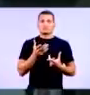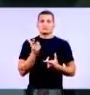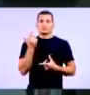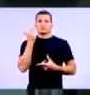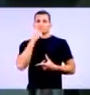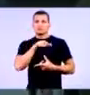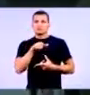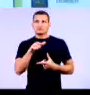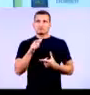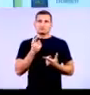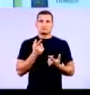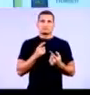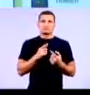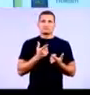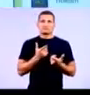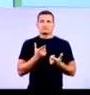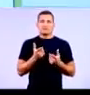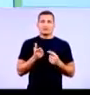a atividade